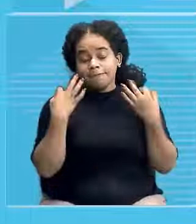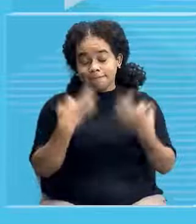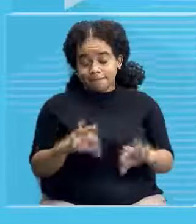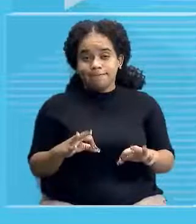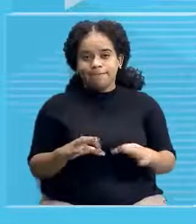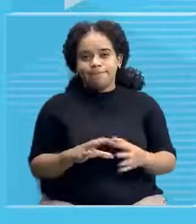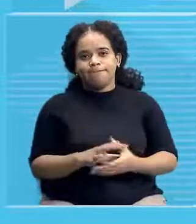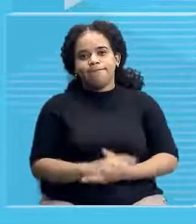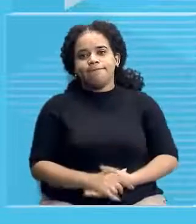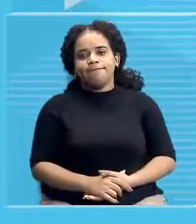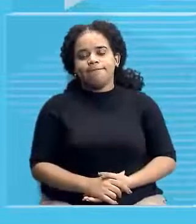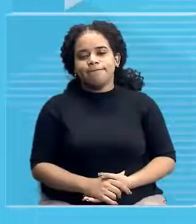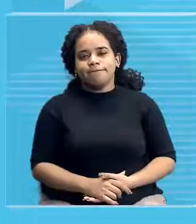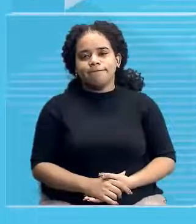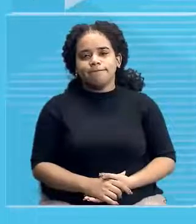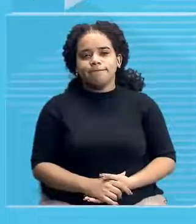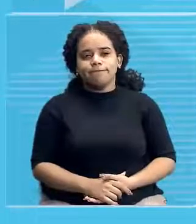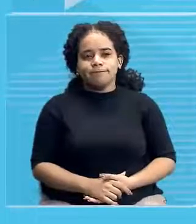Corretíssimo.